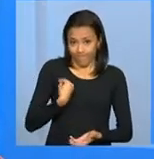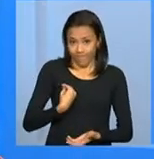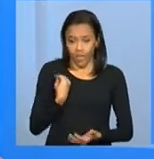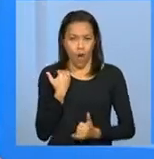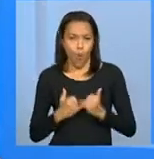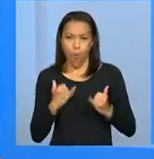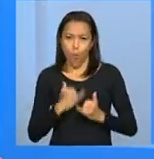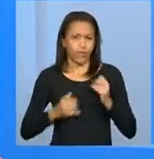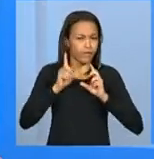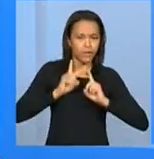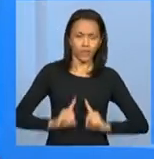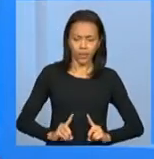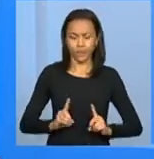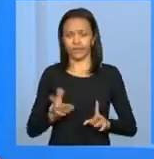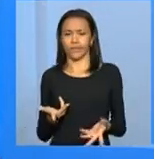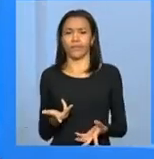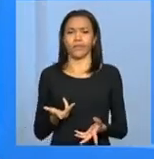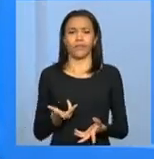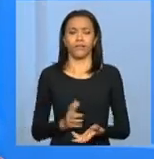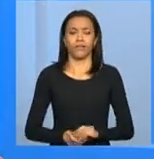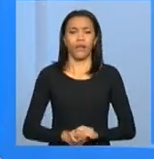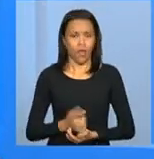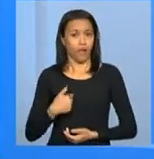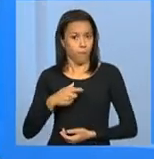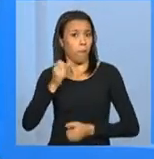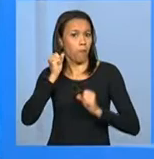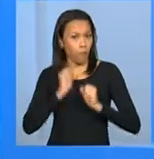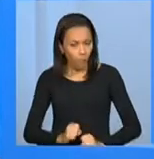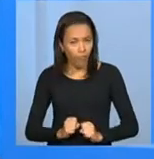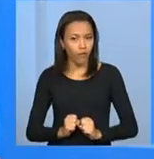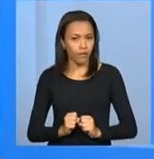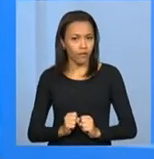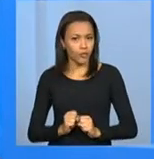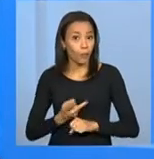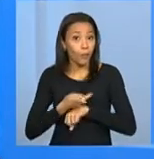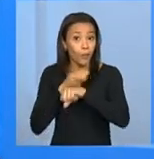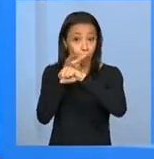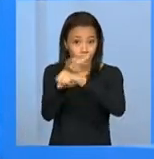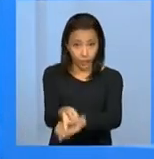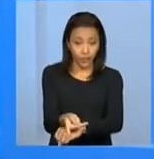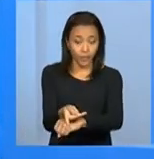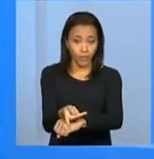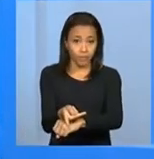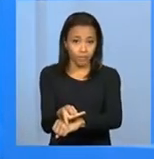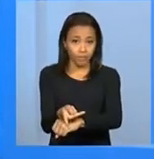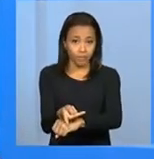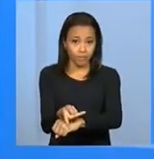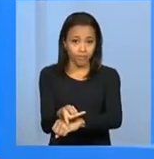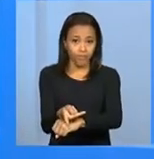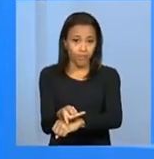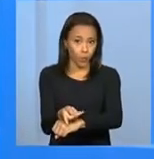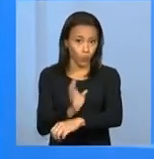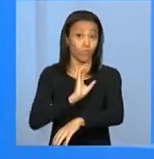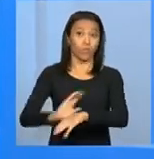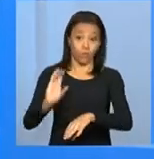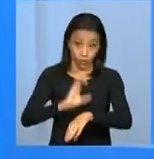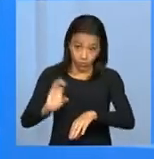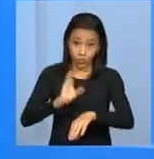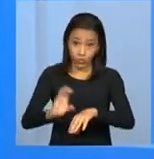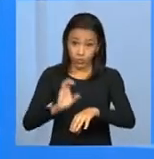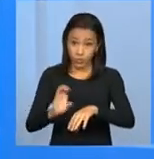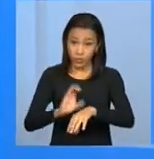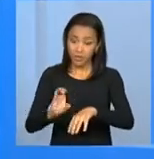de deficiência, né, com deficiência, ela pode procurar um curso de